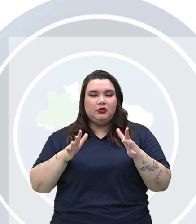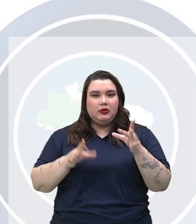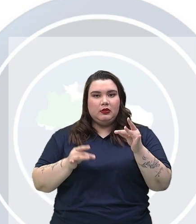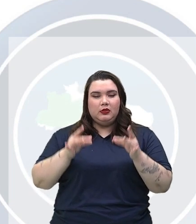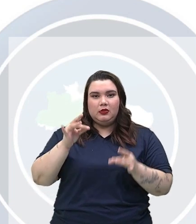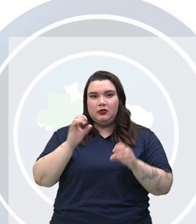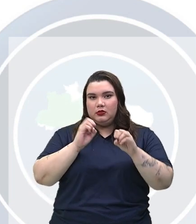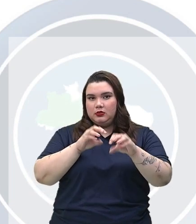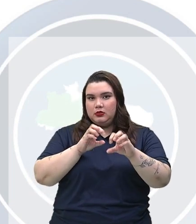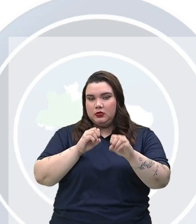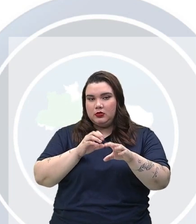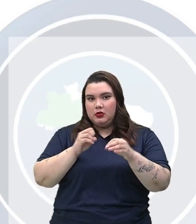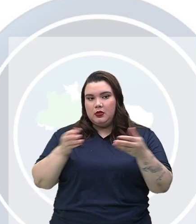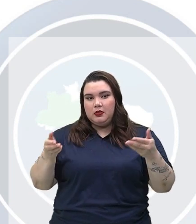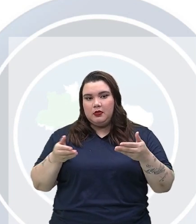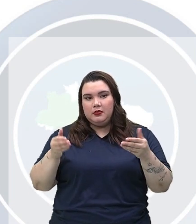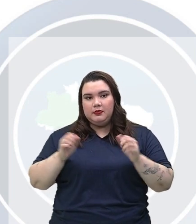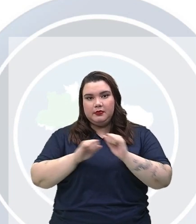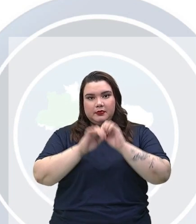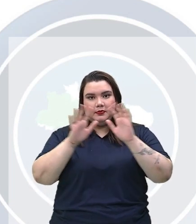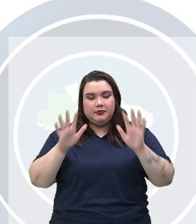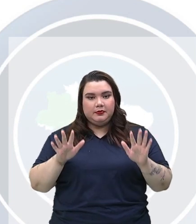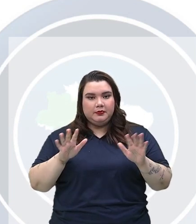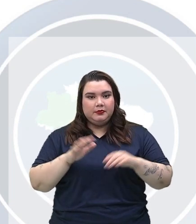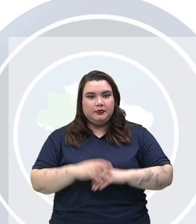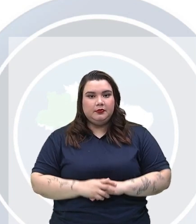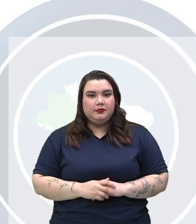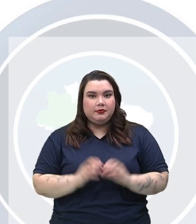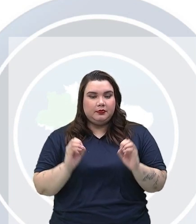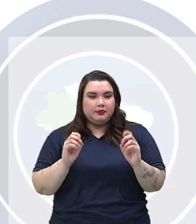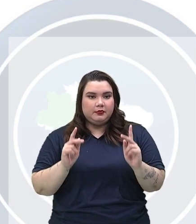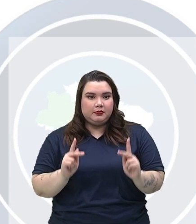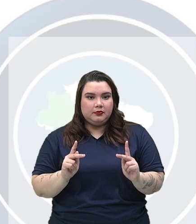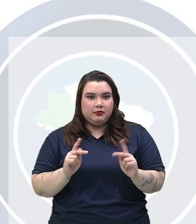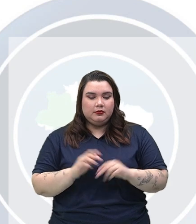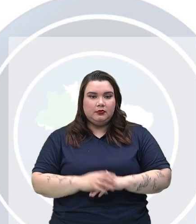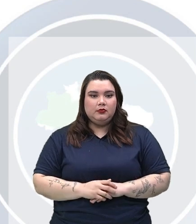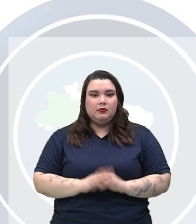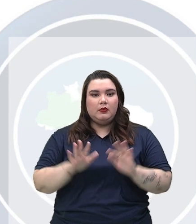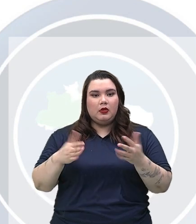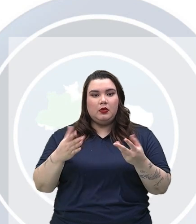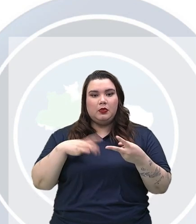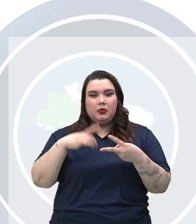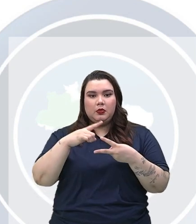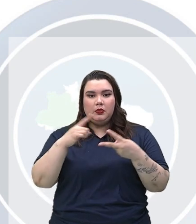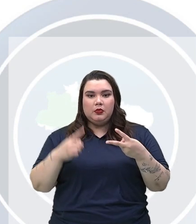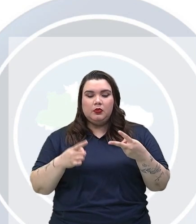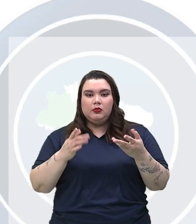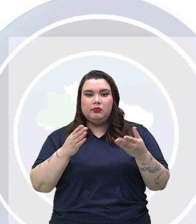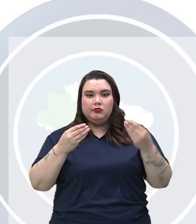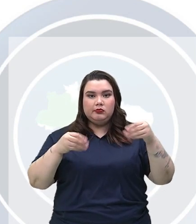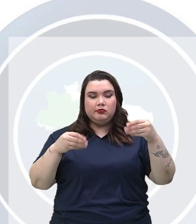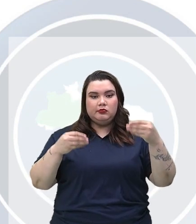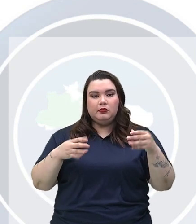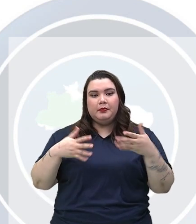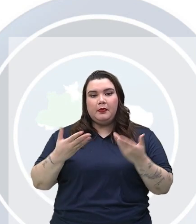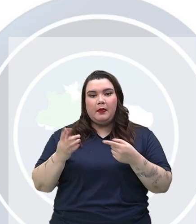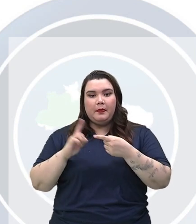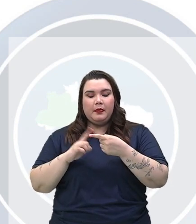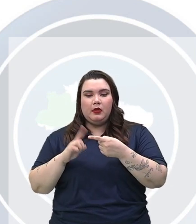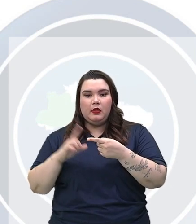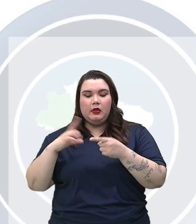esse tópico durante a nossa explanação da ficha, tá bom? Então, elas têm 2 páginas, como nós vimos. A primeira,